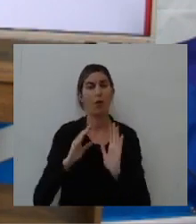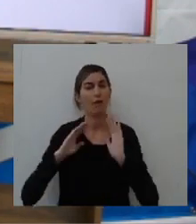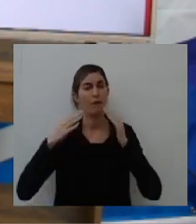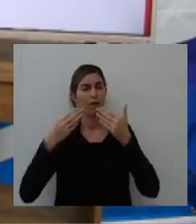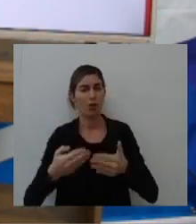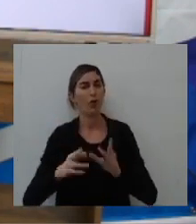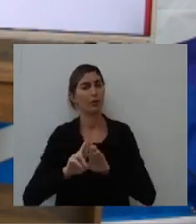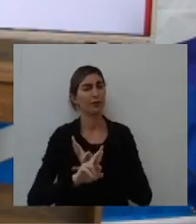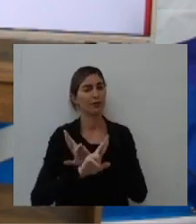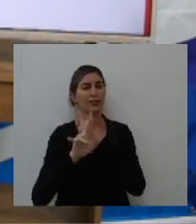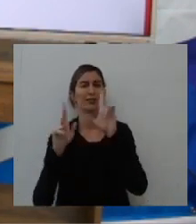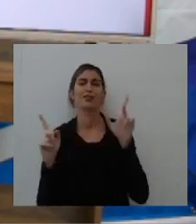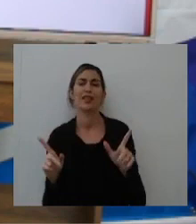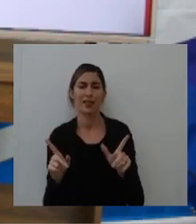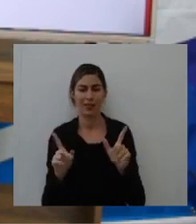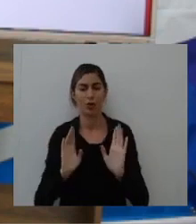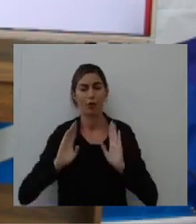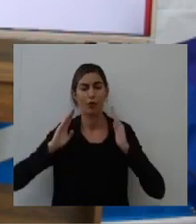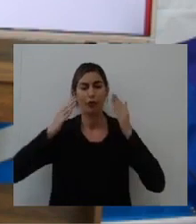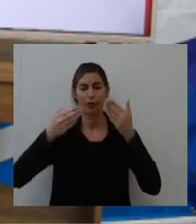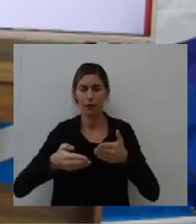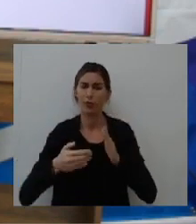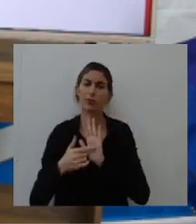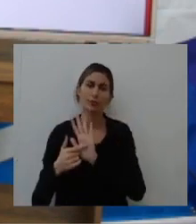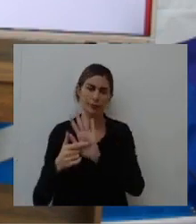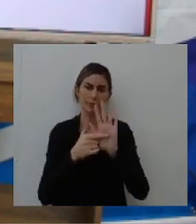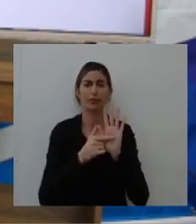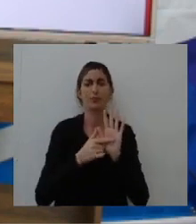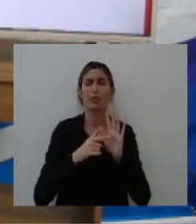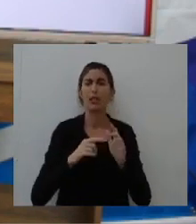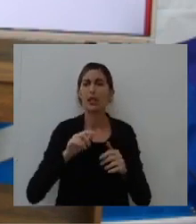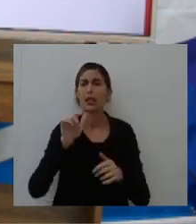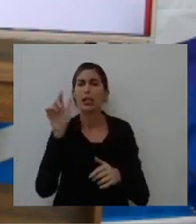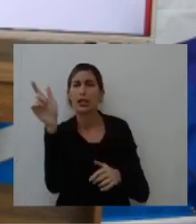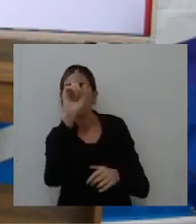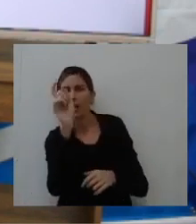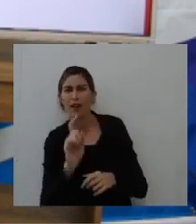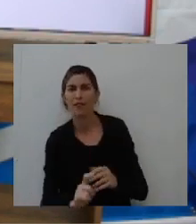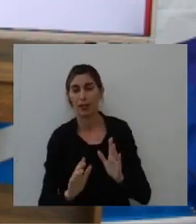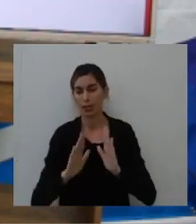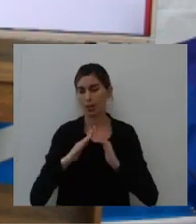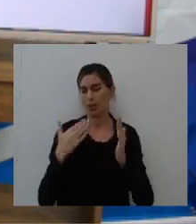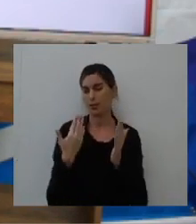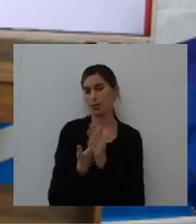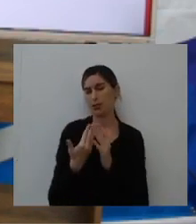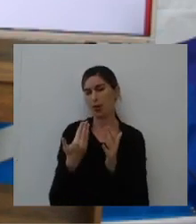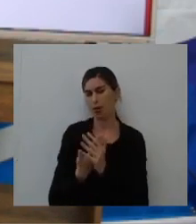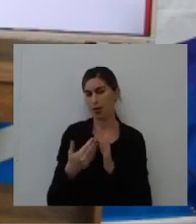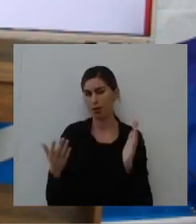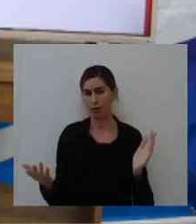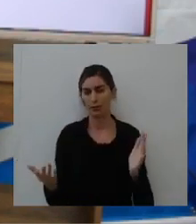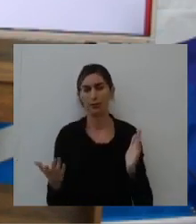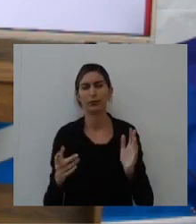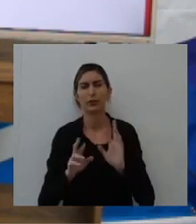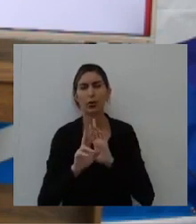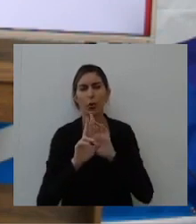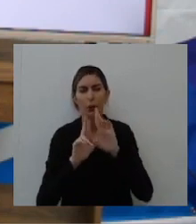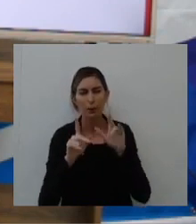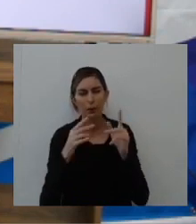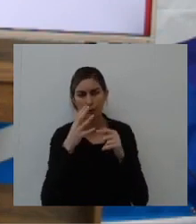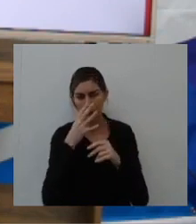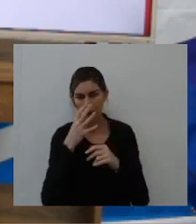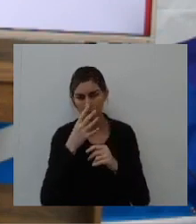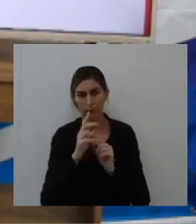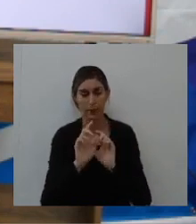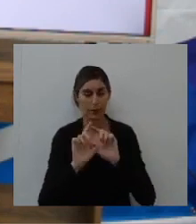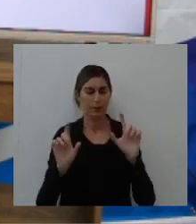foco diferente daquele foco que está sendo dado quando a gente diz assim, ó, grafitagem na escola, certo? Então, a gente tem que